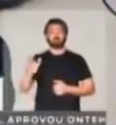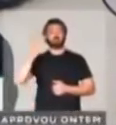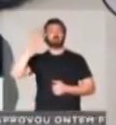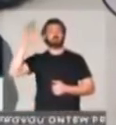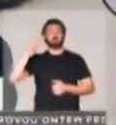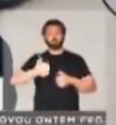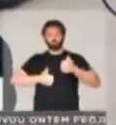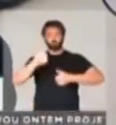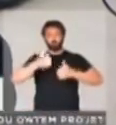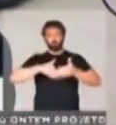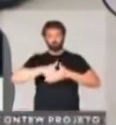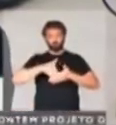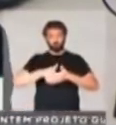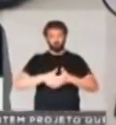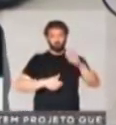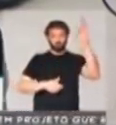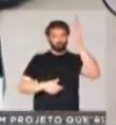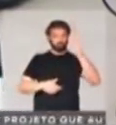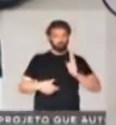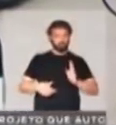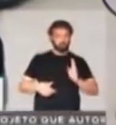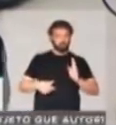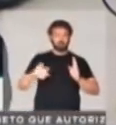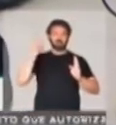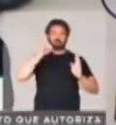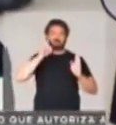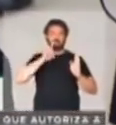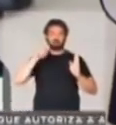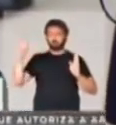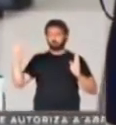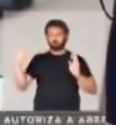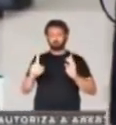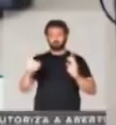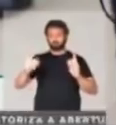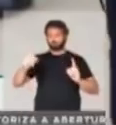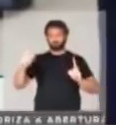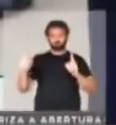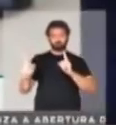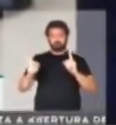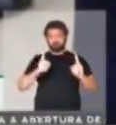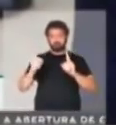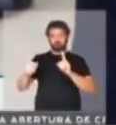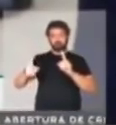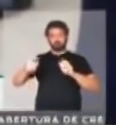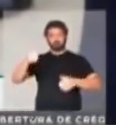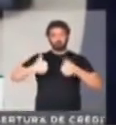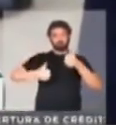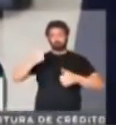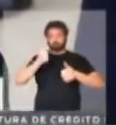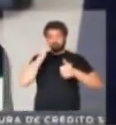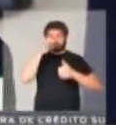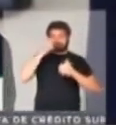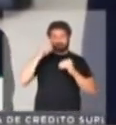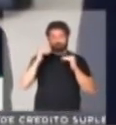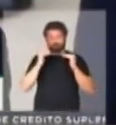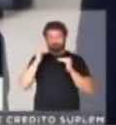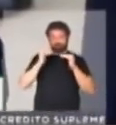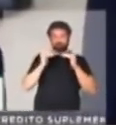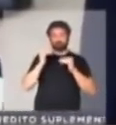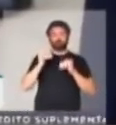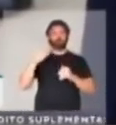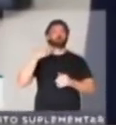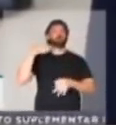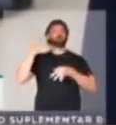Imagina um jogo de futebol. Brasil, Estados Unidos. Um jogo apertado. De repente, o